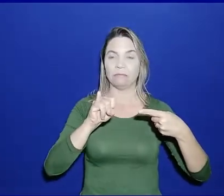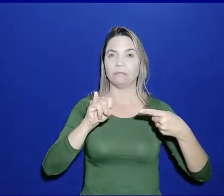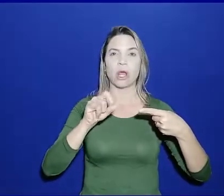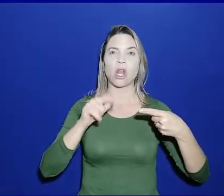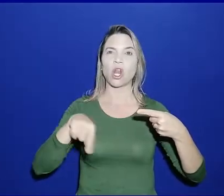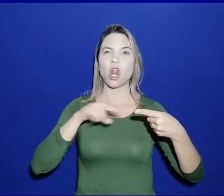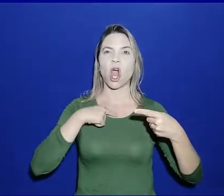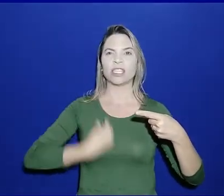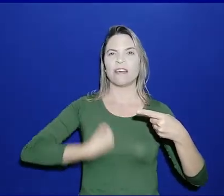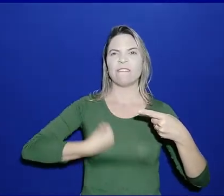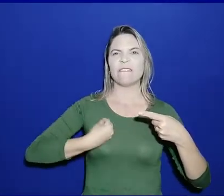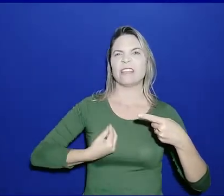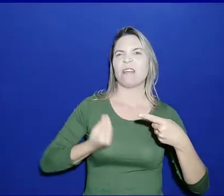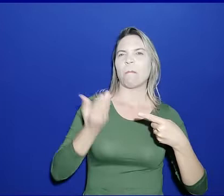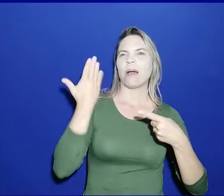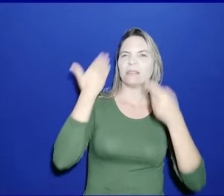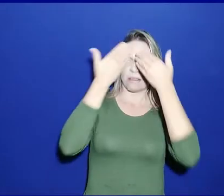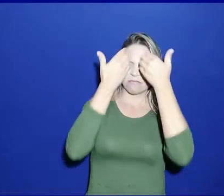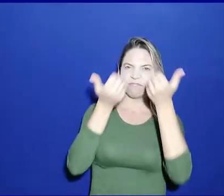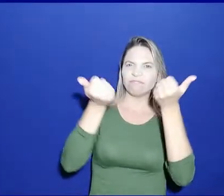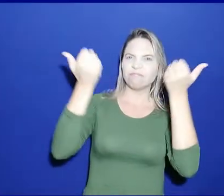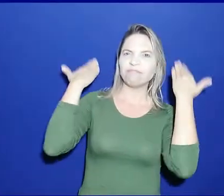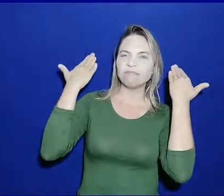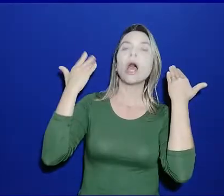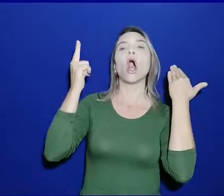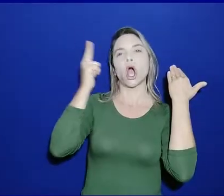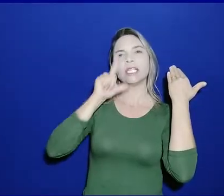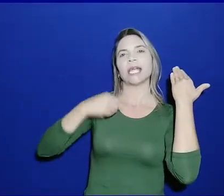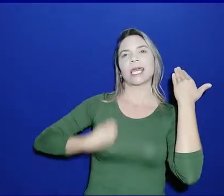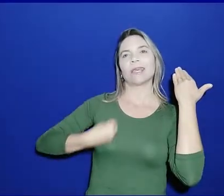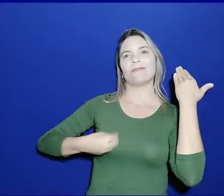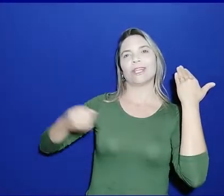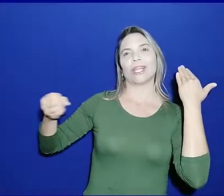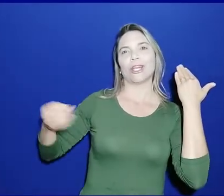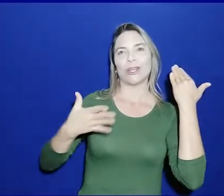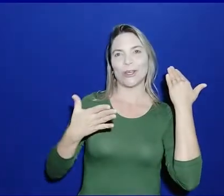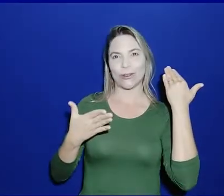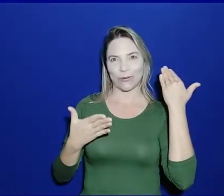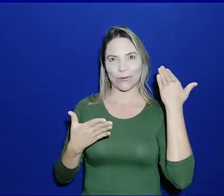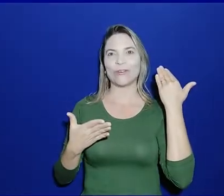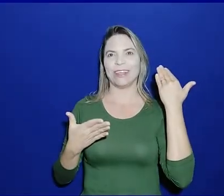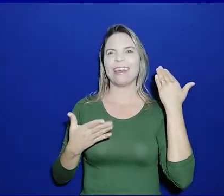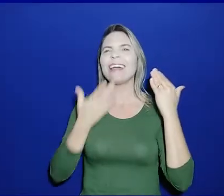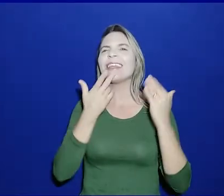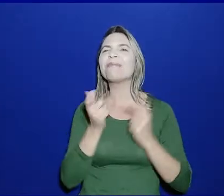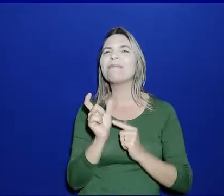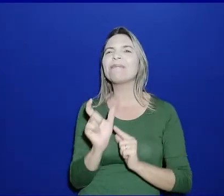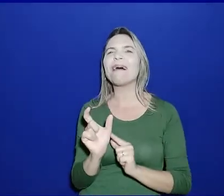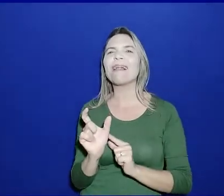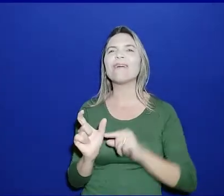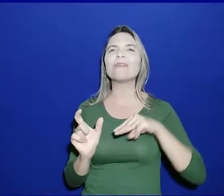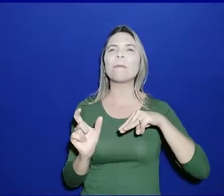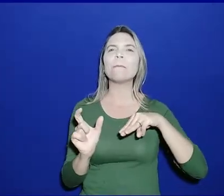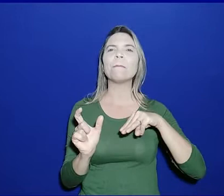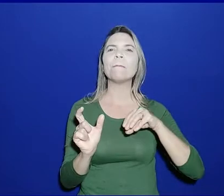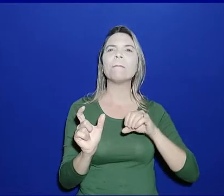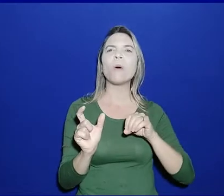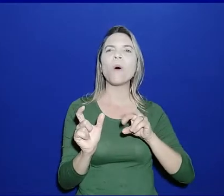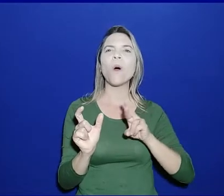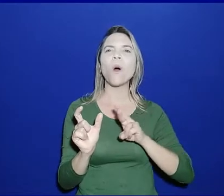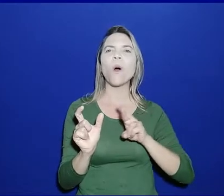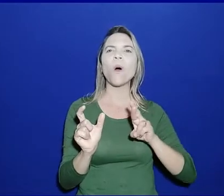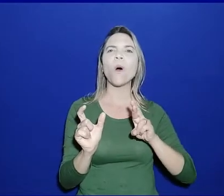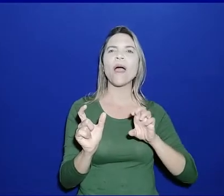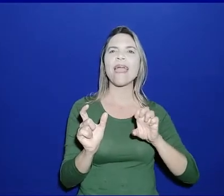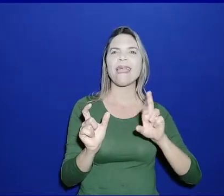com Cristo, viveremos com Ele. É o que está escrito no verso 11. Mas esta é a visão que Deus